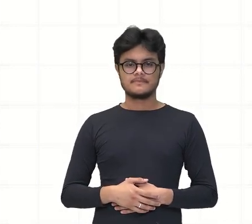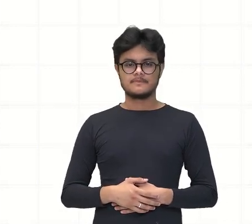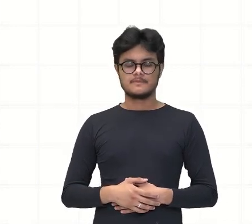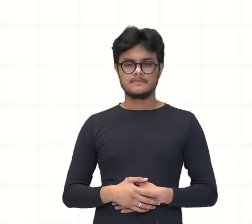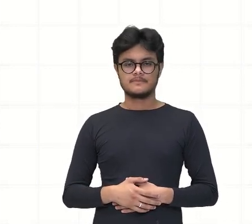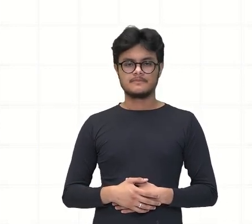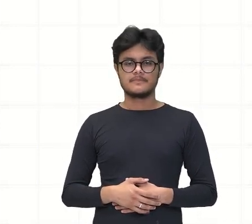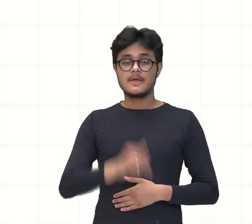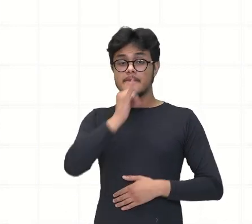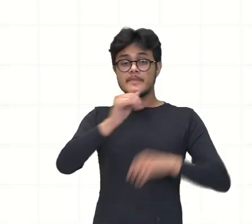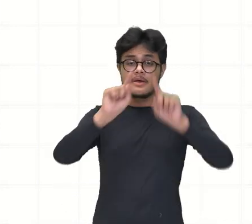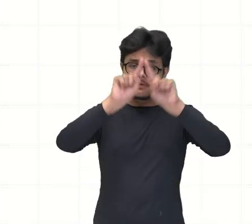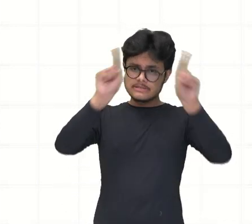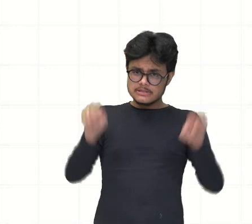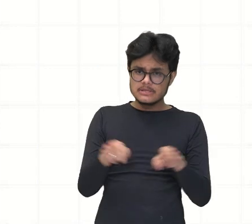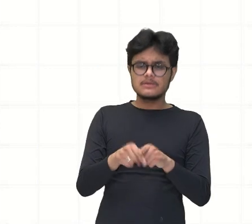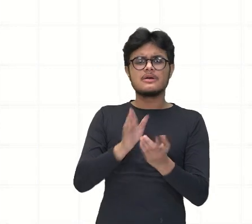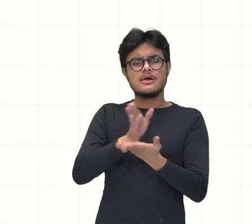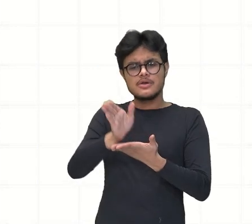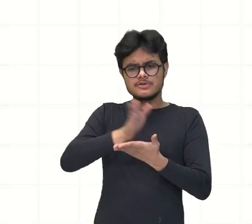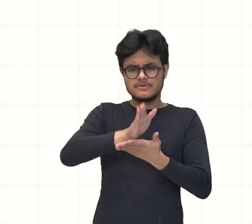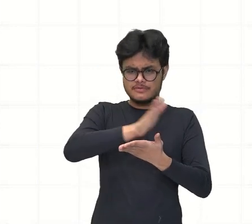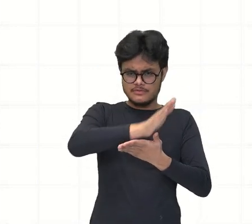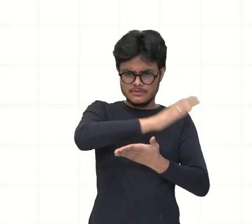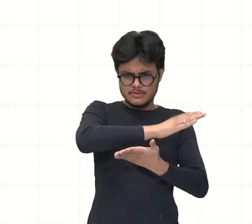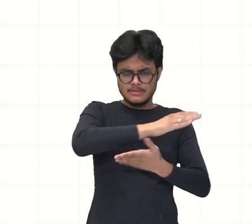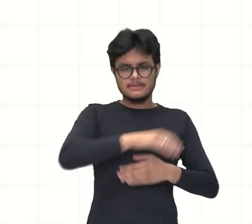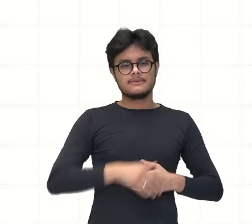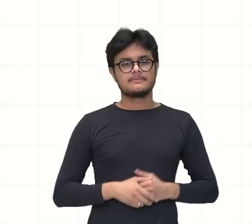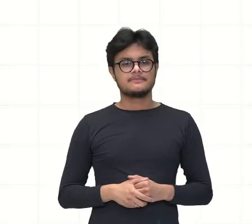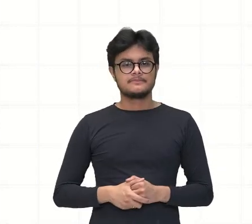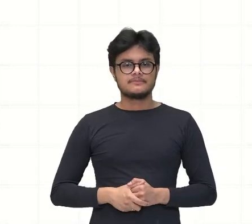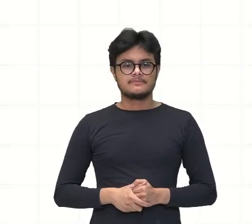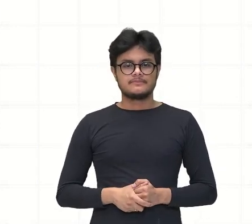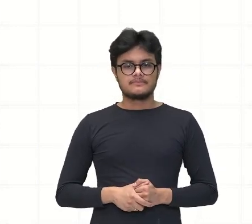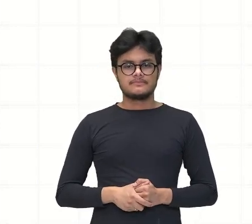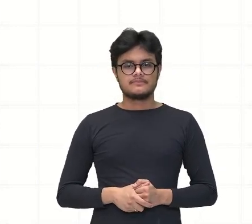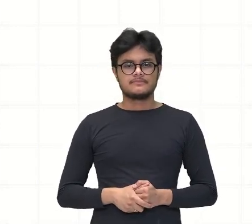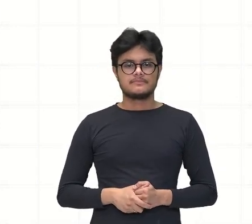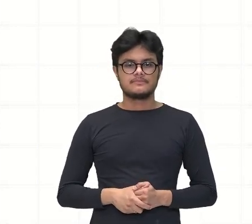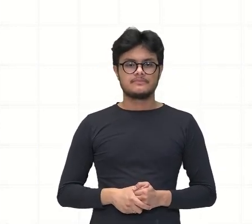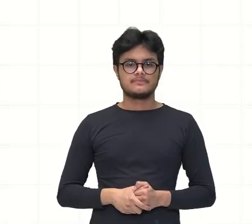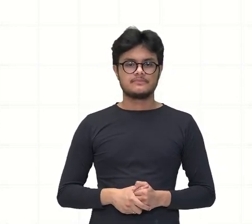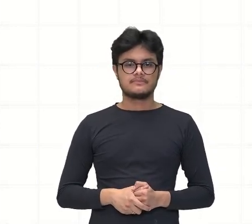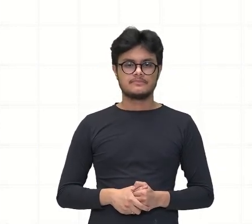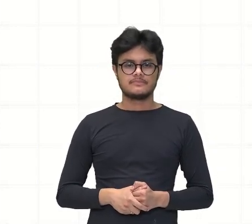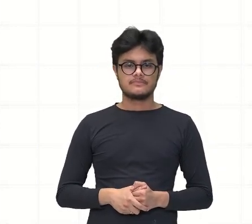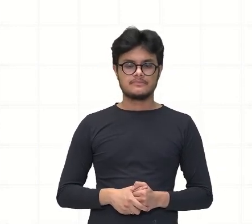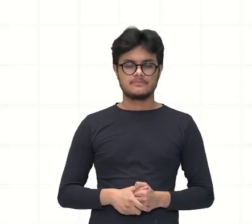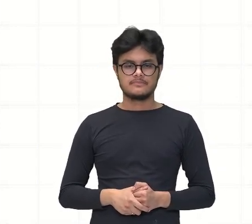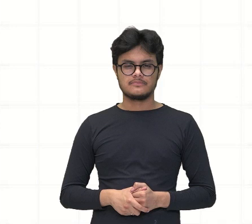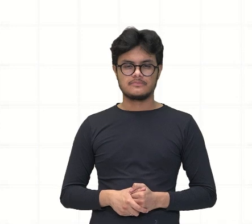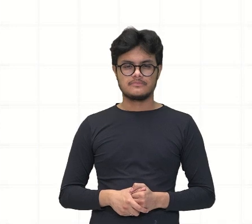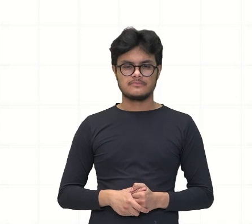e vou dividir os setores. O primeiro setor, ele teve 180 graus, que é esse setor aqui,